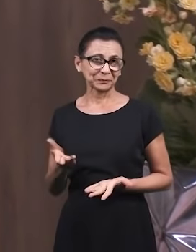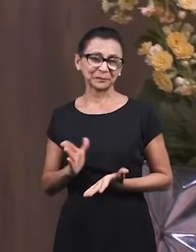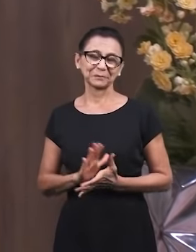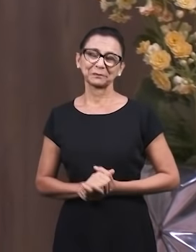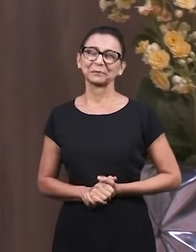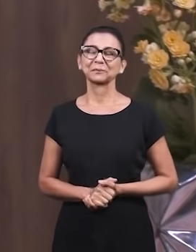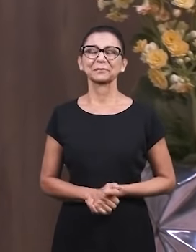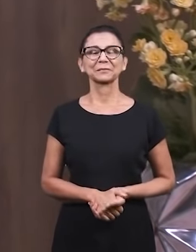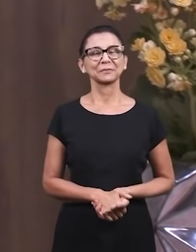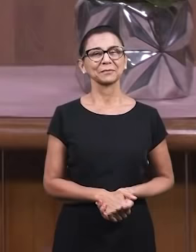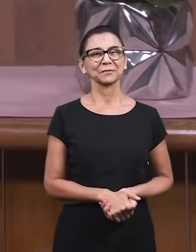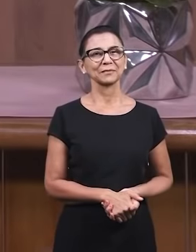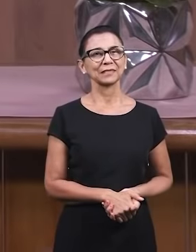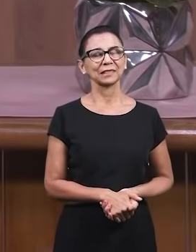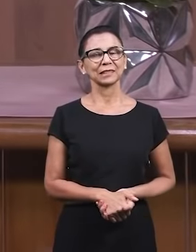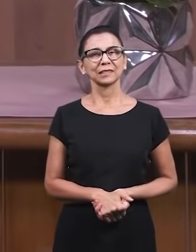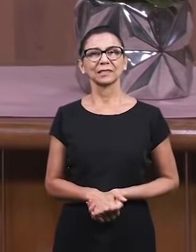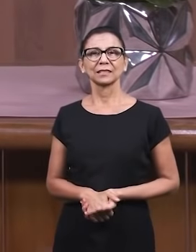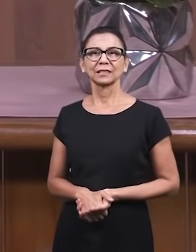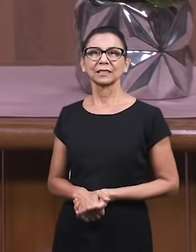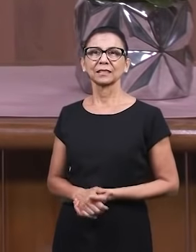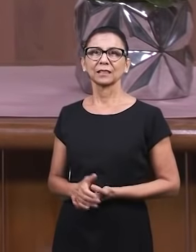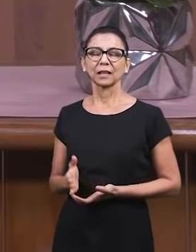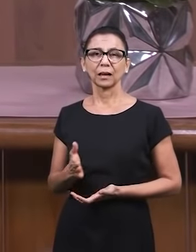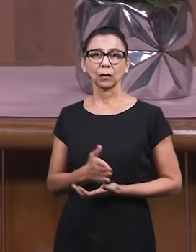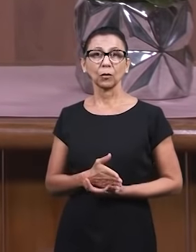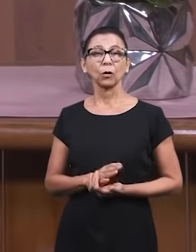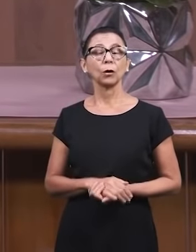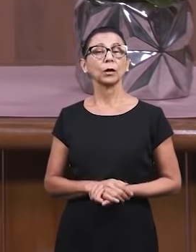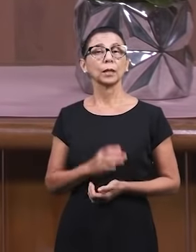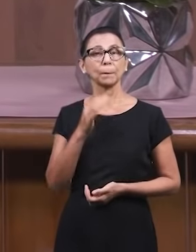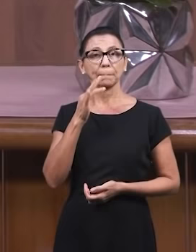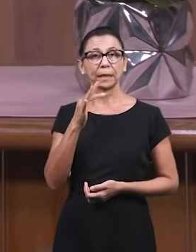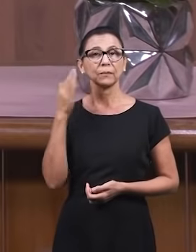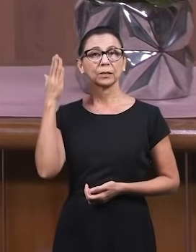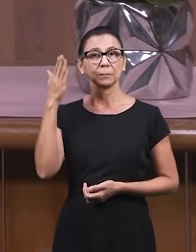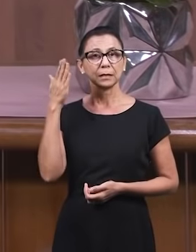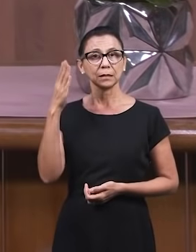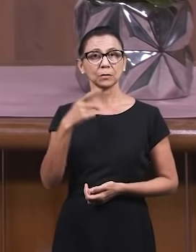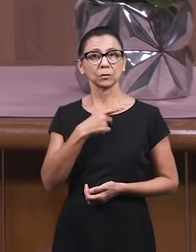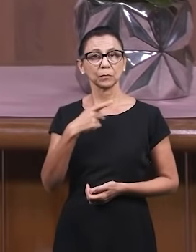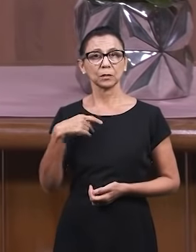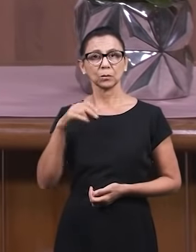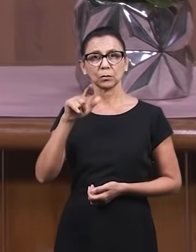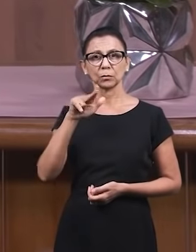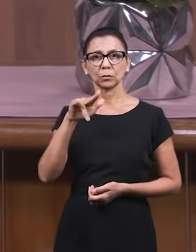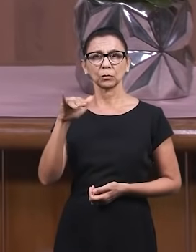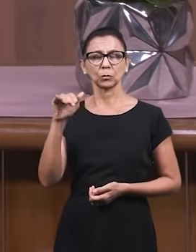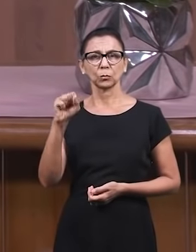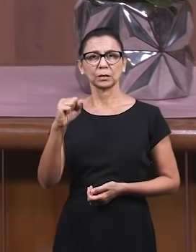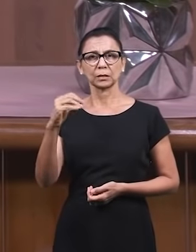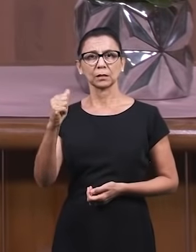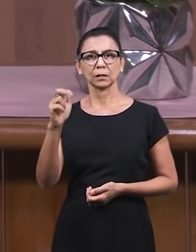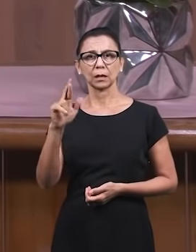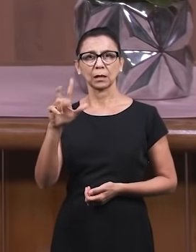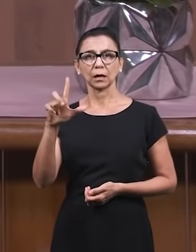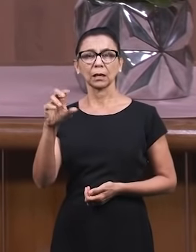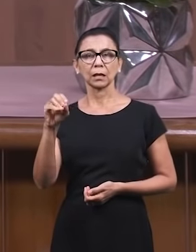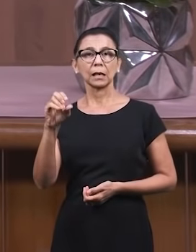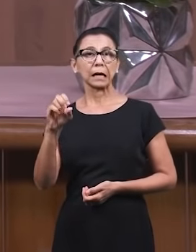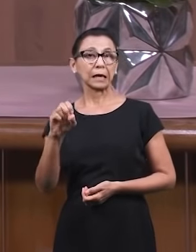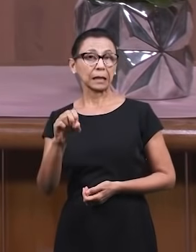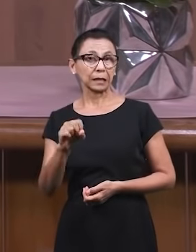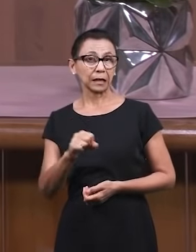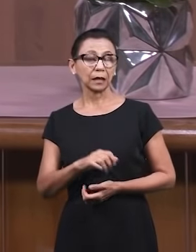intermediários e adolescentes. Nós estamos nos preparando para a mensagem. A mensagem será trazida pelo pastor Luiz Carlos Monferrari e tem